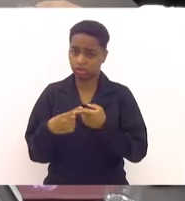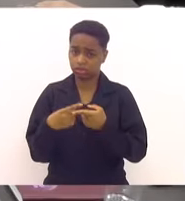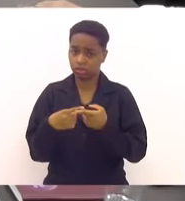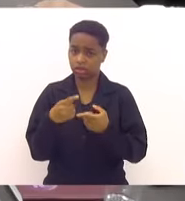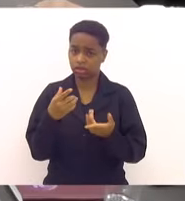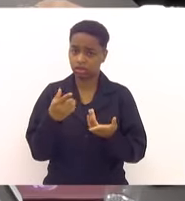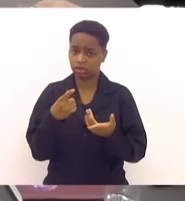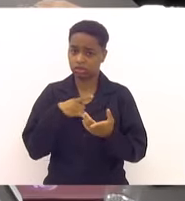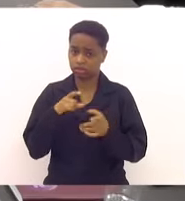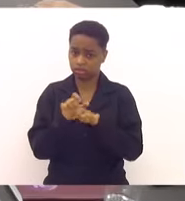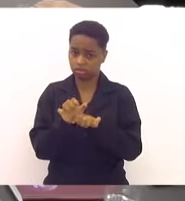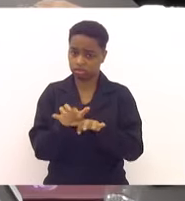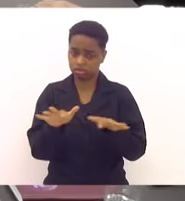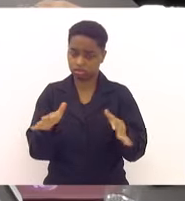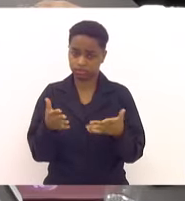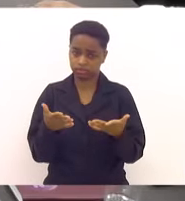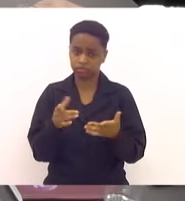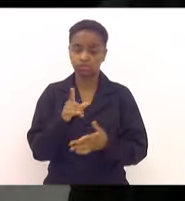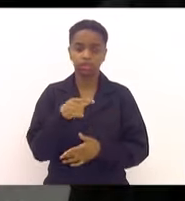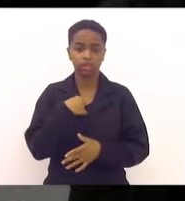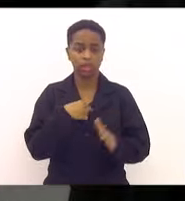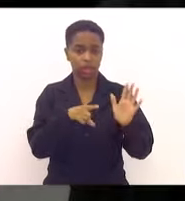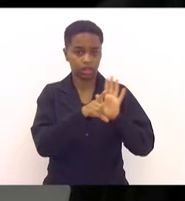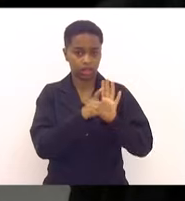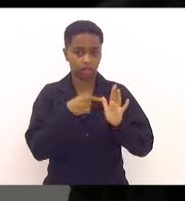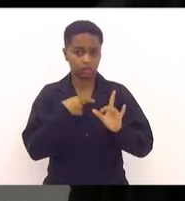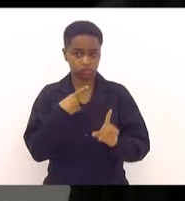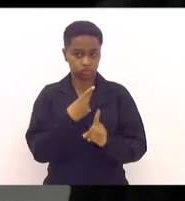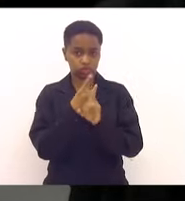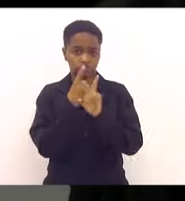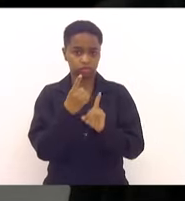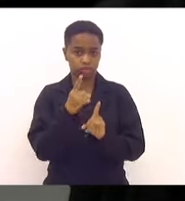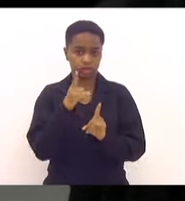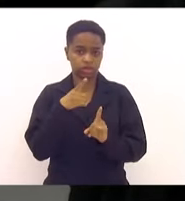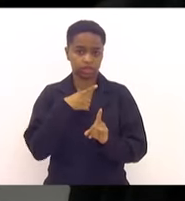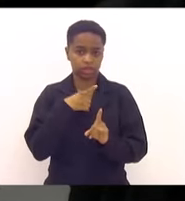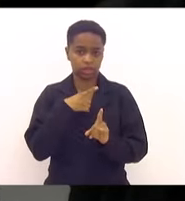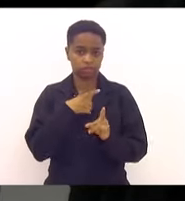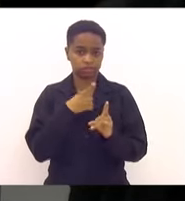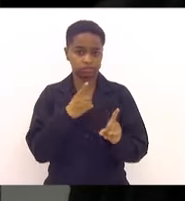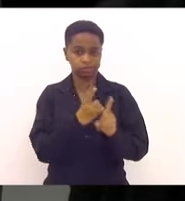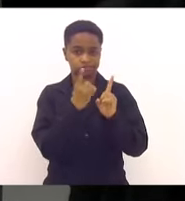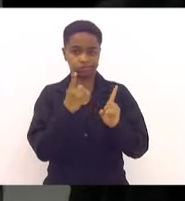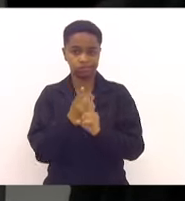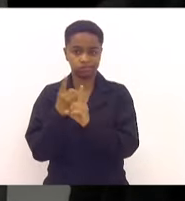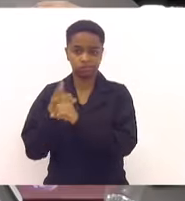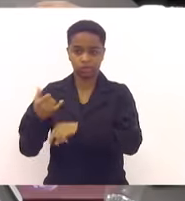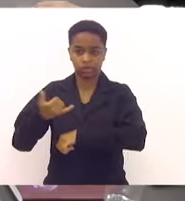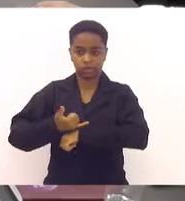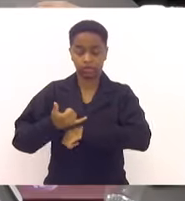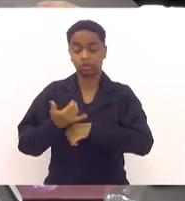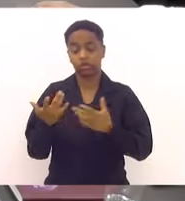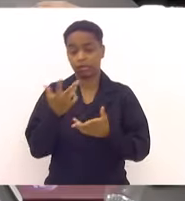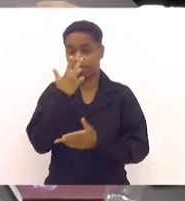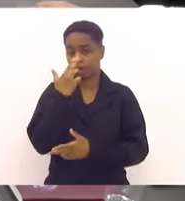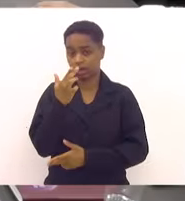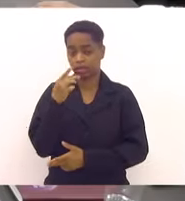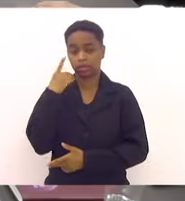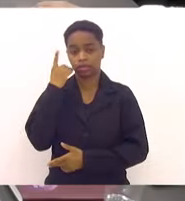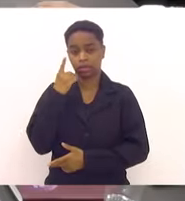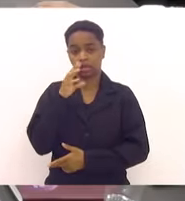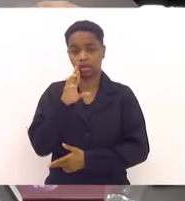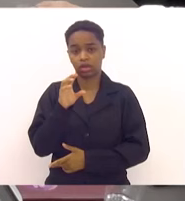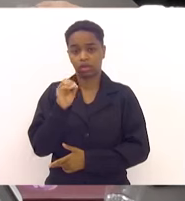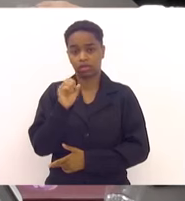aqui fala de detectores de metais, mas, bom, eu vi semelhança aqui quando... Me parece que o que o deputado Rosenberg quer... É